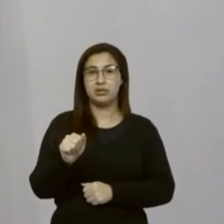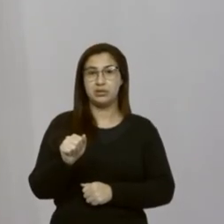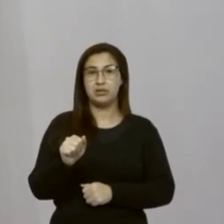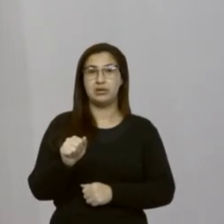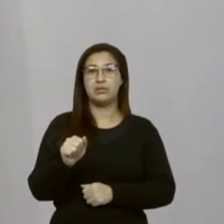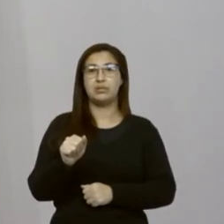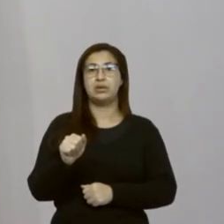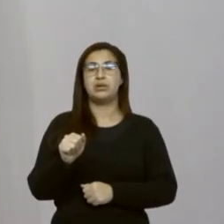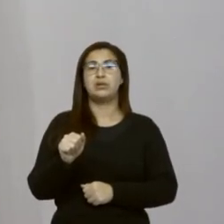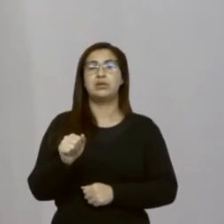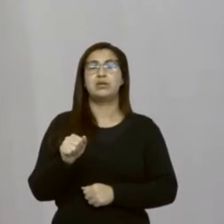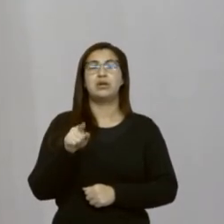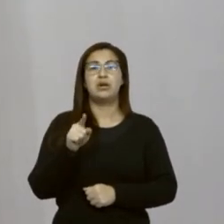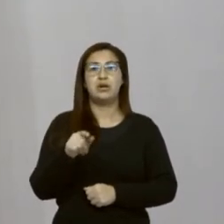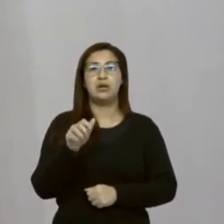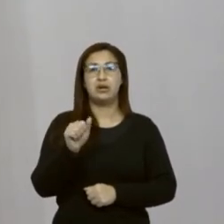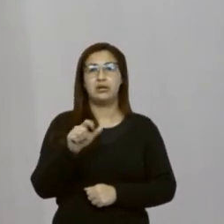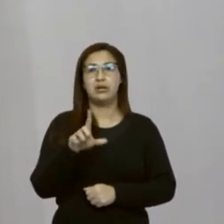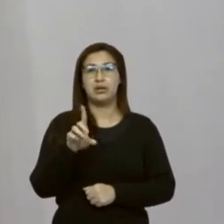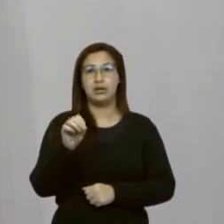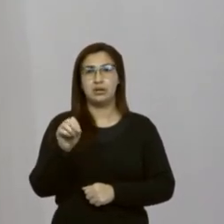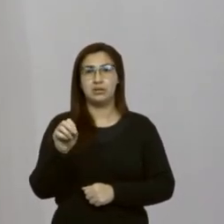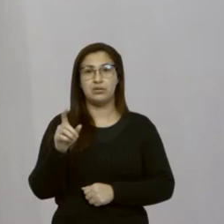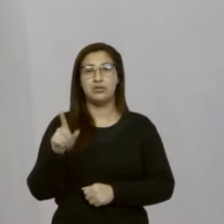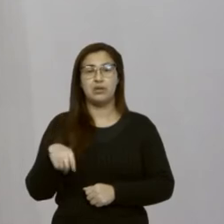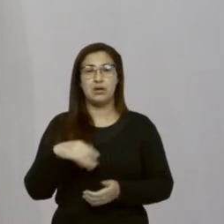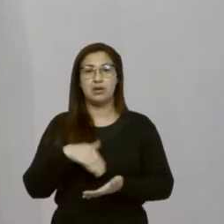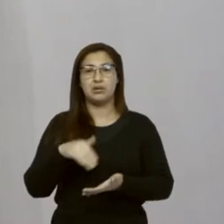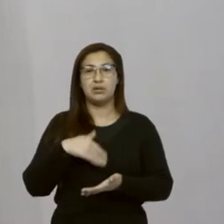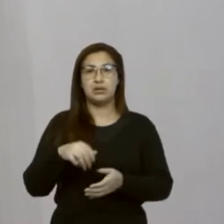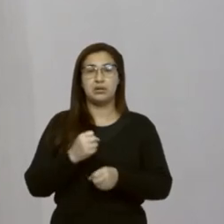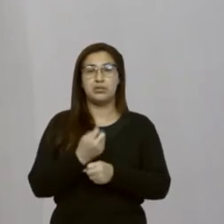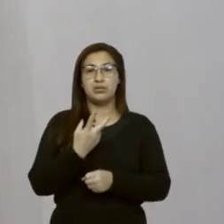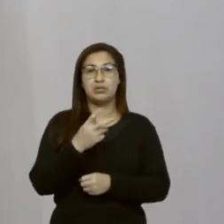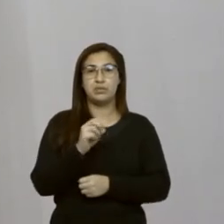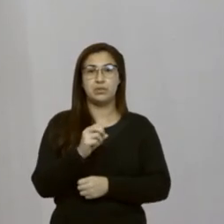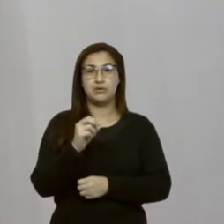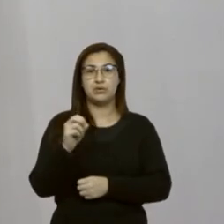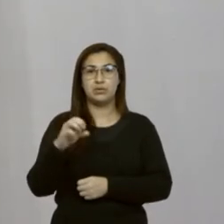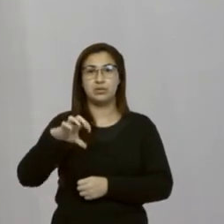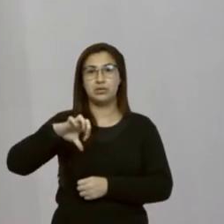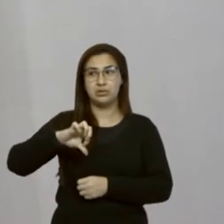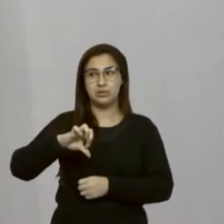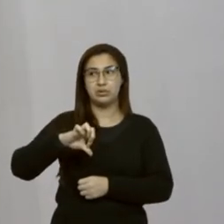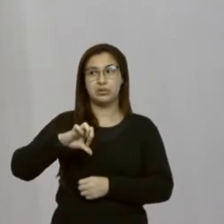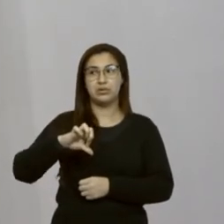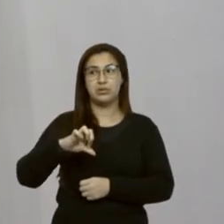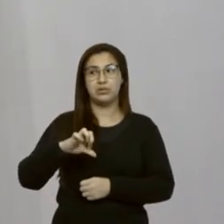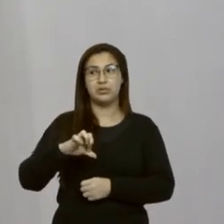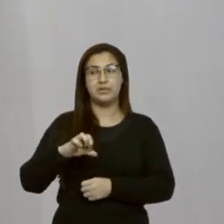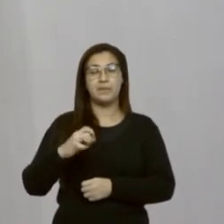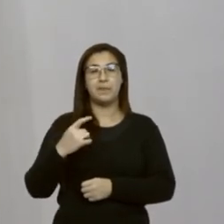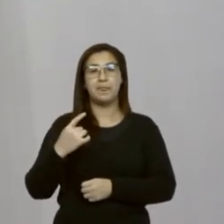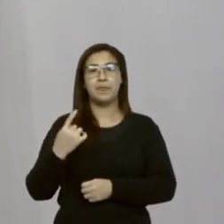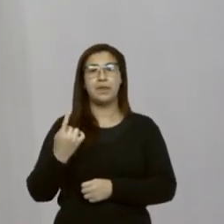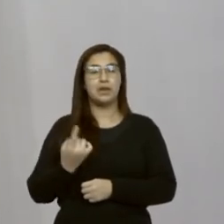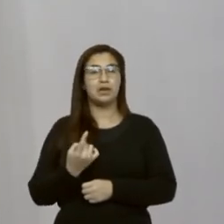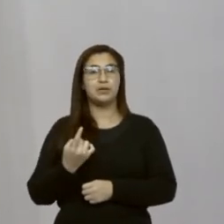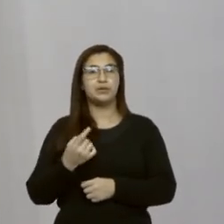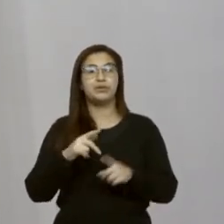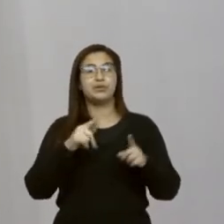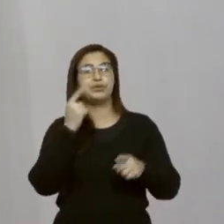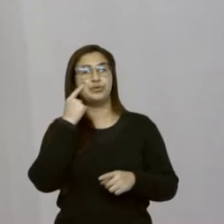Schneider, o saudoso Aldo Schneider, era nosso secretário regional, 2009. Onde corremos, graças a Deus, a ponte foi